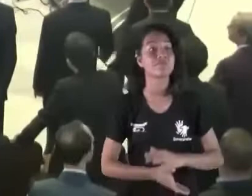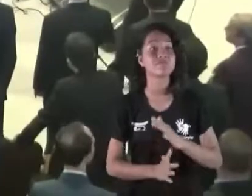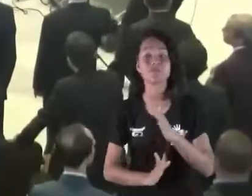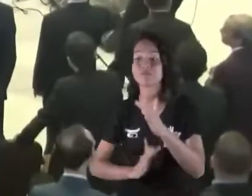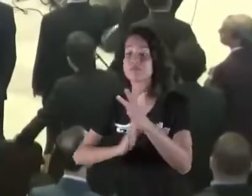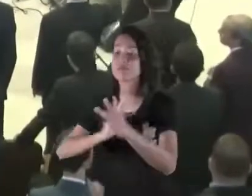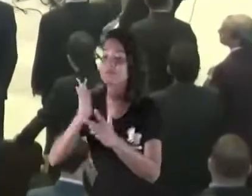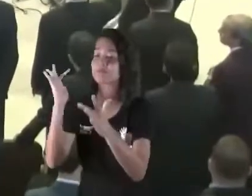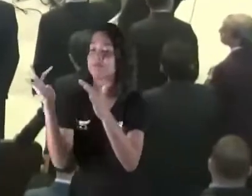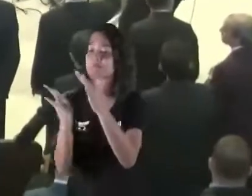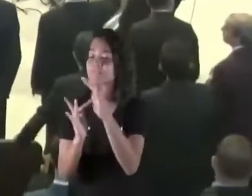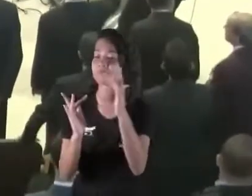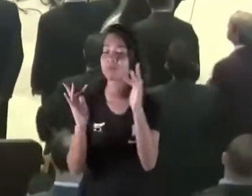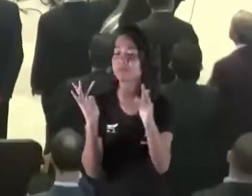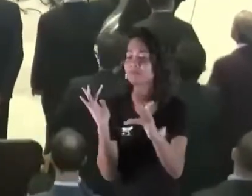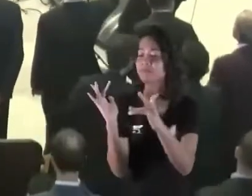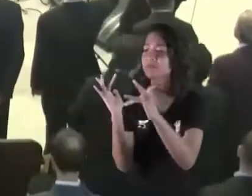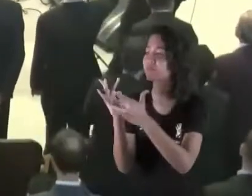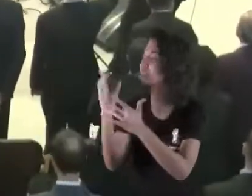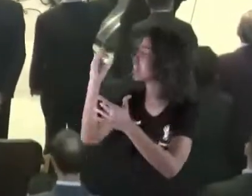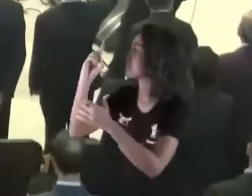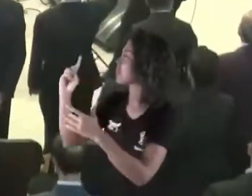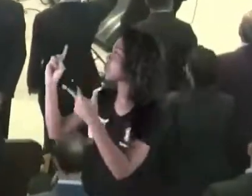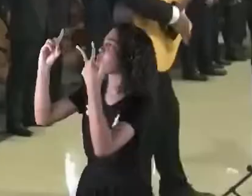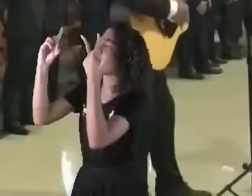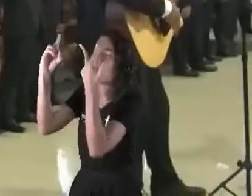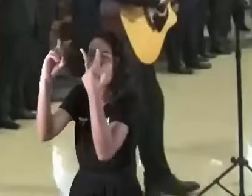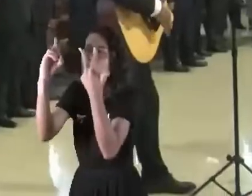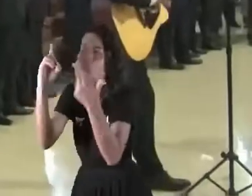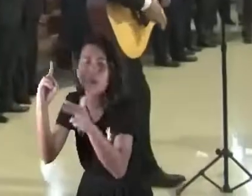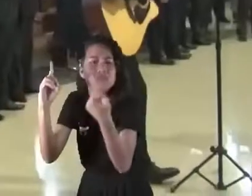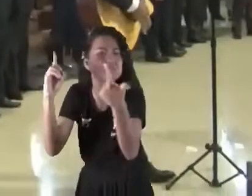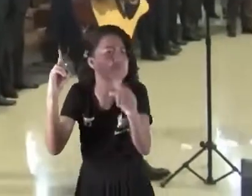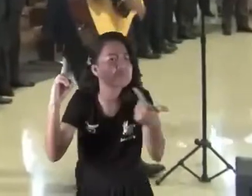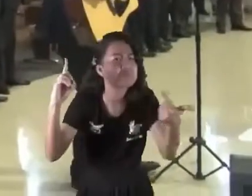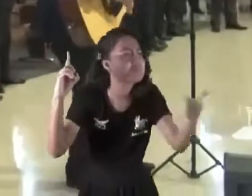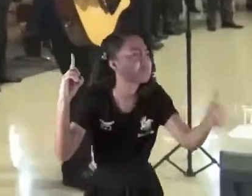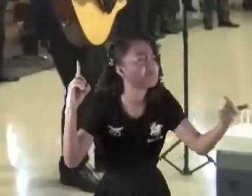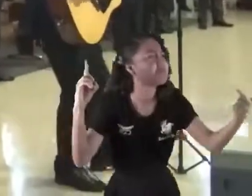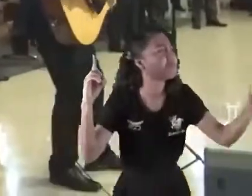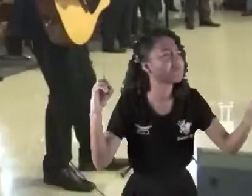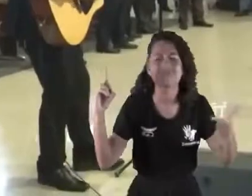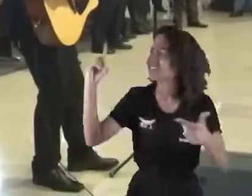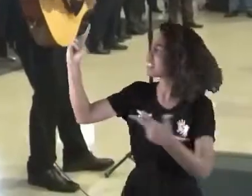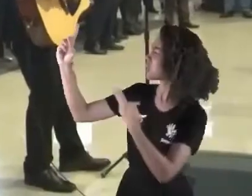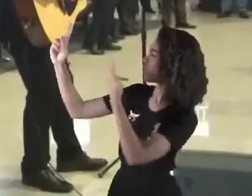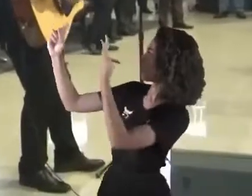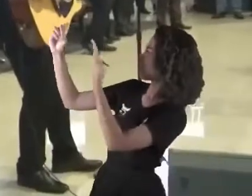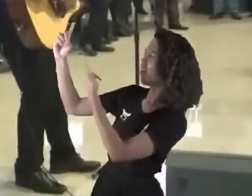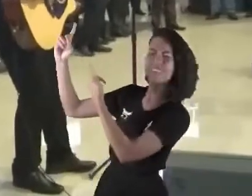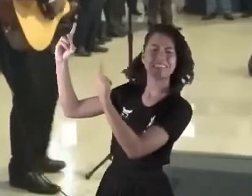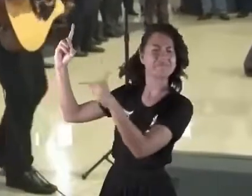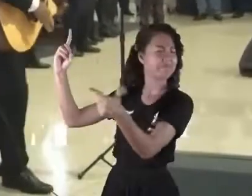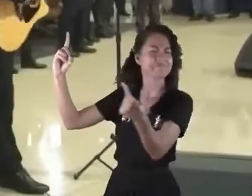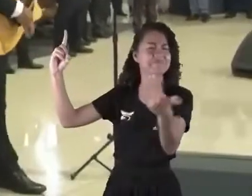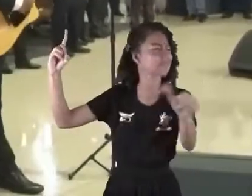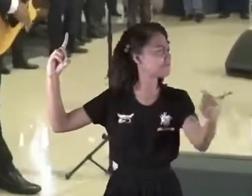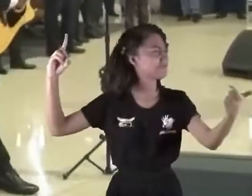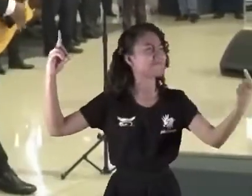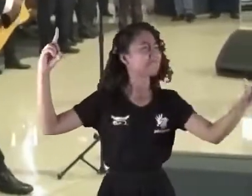Jeová. Cadê? Não. Vem. Há Deus. Vem. Como Jeová. Não. Vem. Há Deus como.